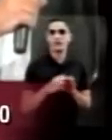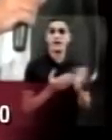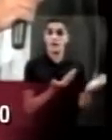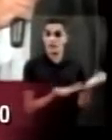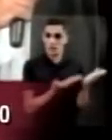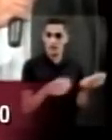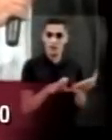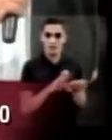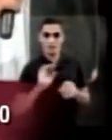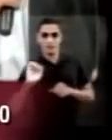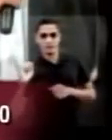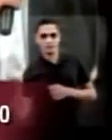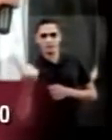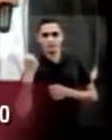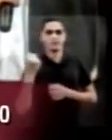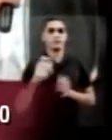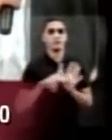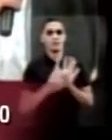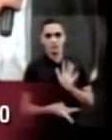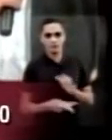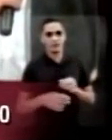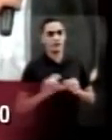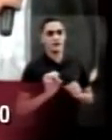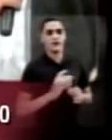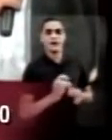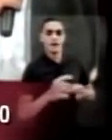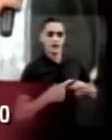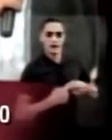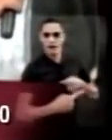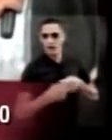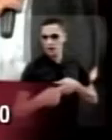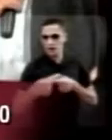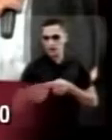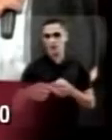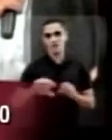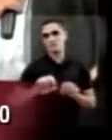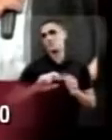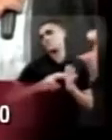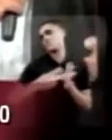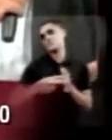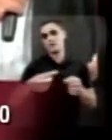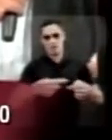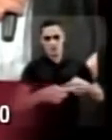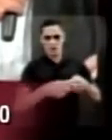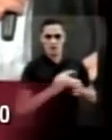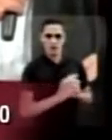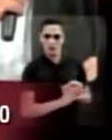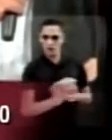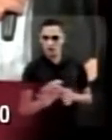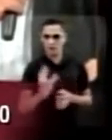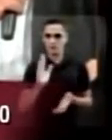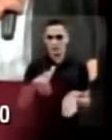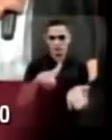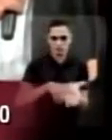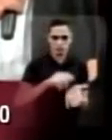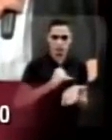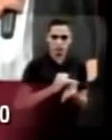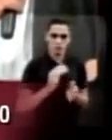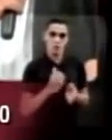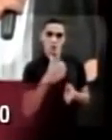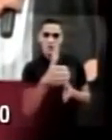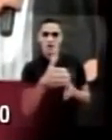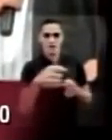Covid-19 pela semana de notificação, ou seja, quando ele foi notificado, já entrou no sistema e a partir daquele